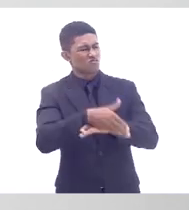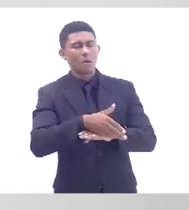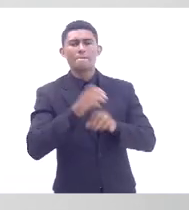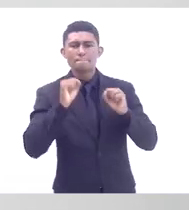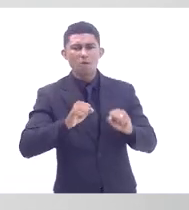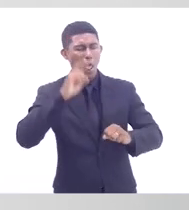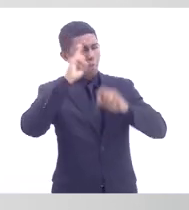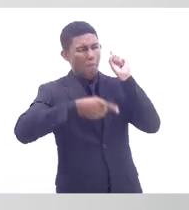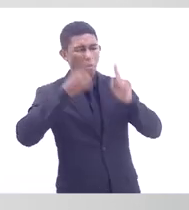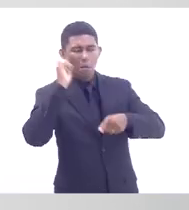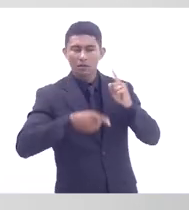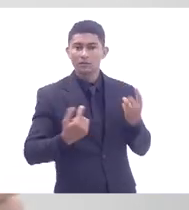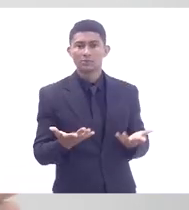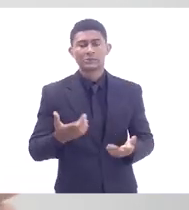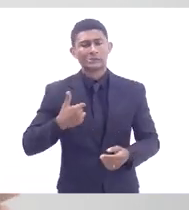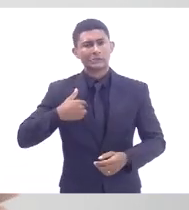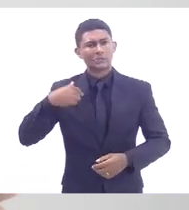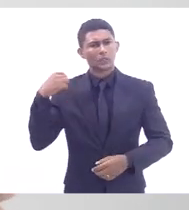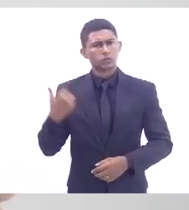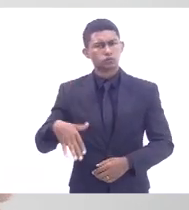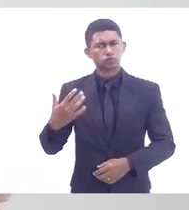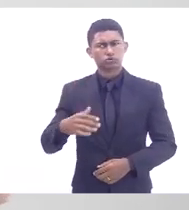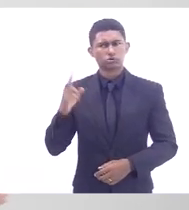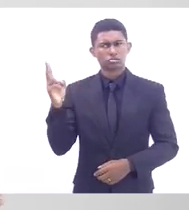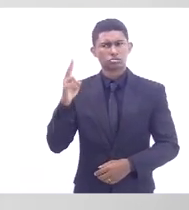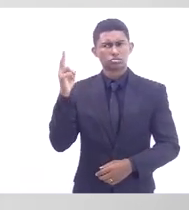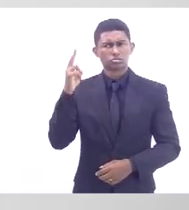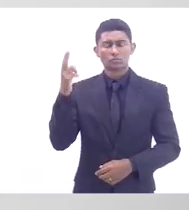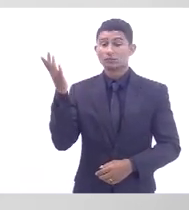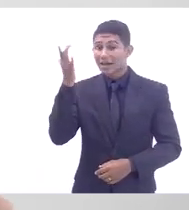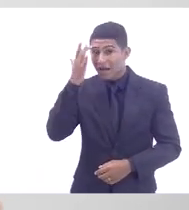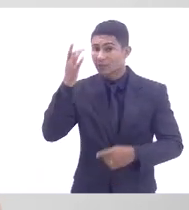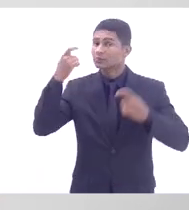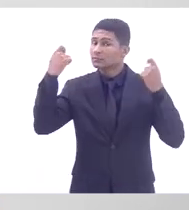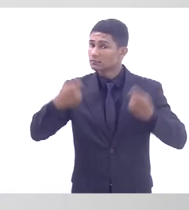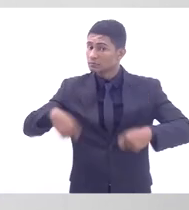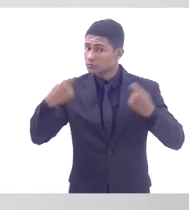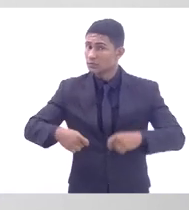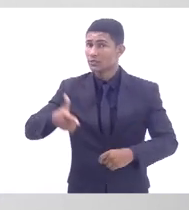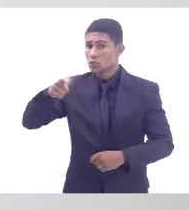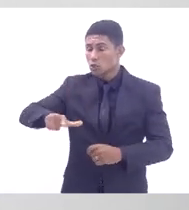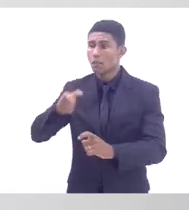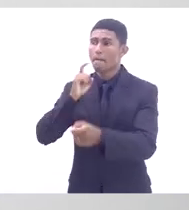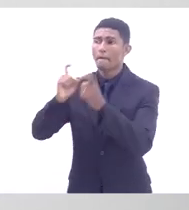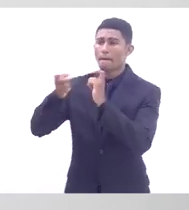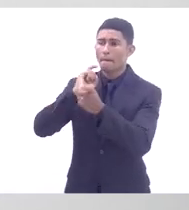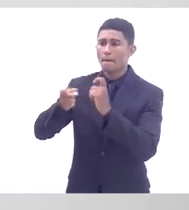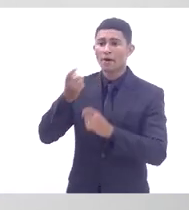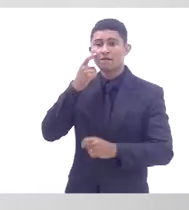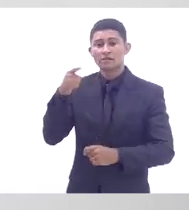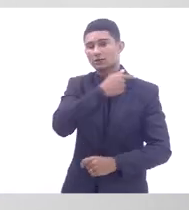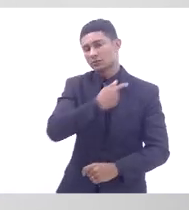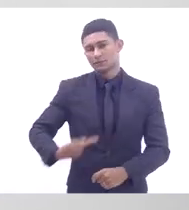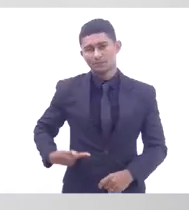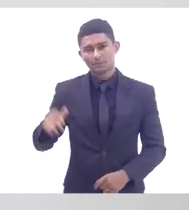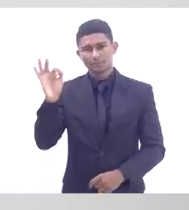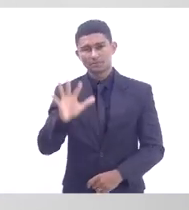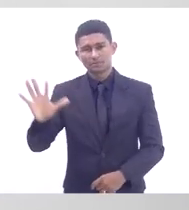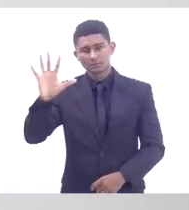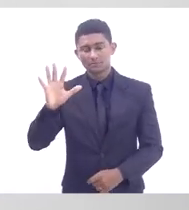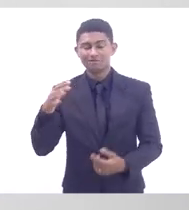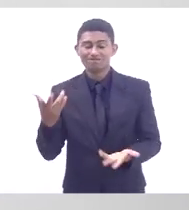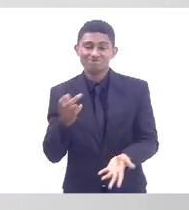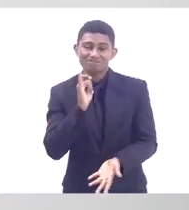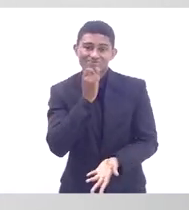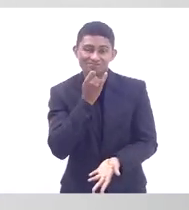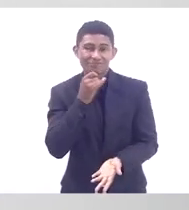colocados e achamos que seria fundamental uma repactuação disco o governo federal Infelizmente essa foi a proposta